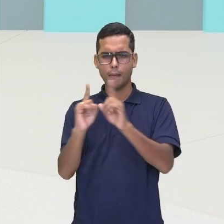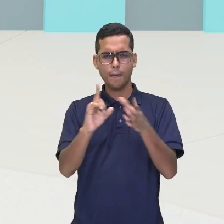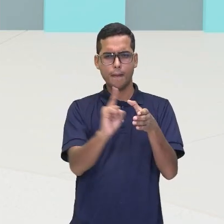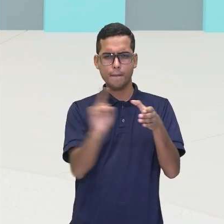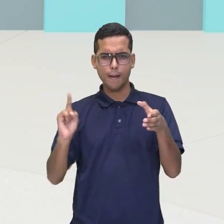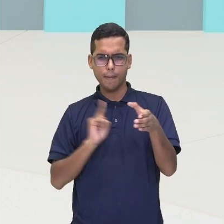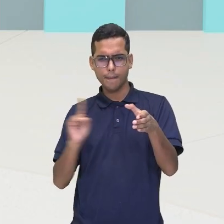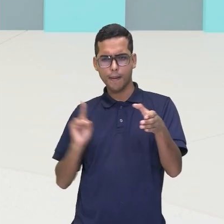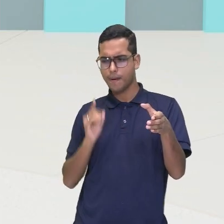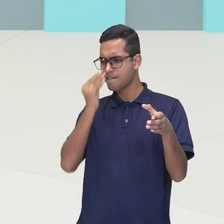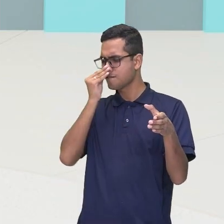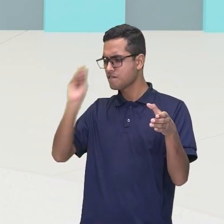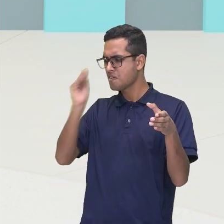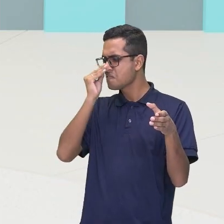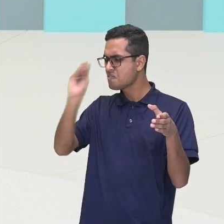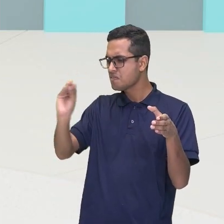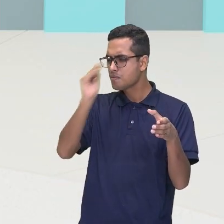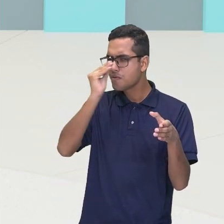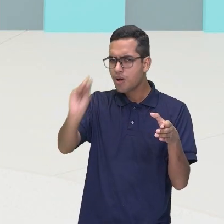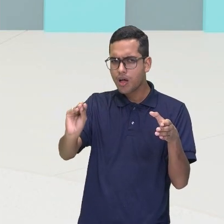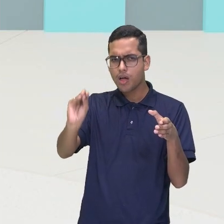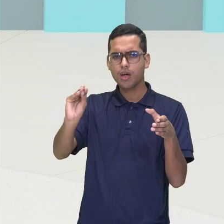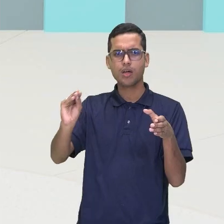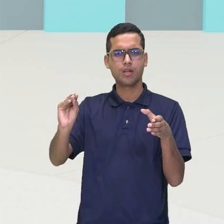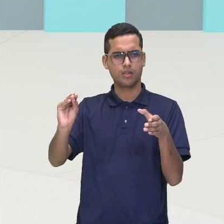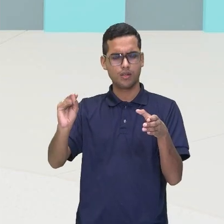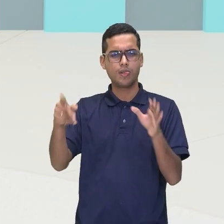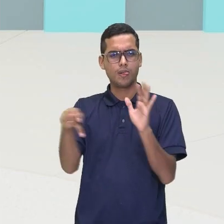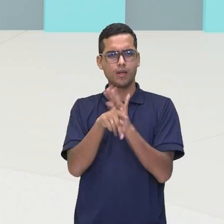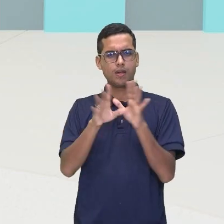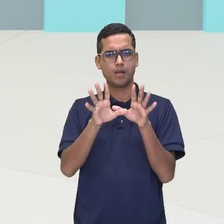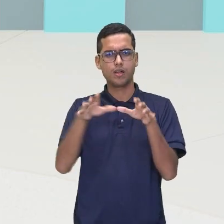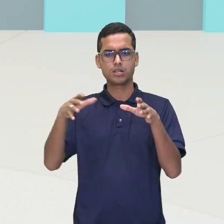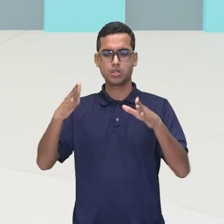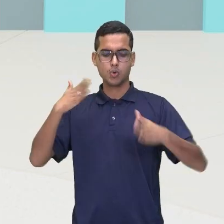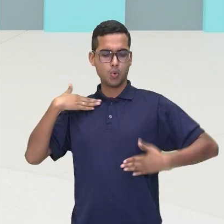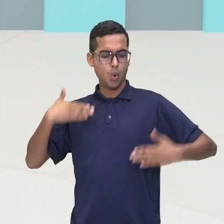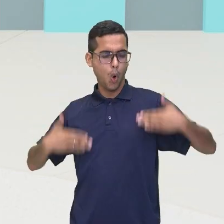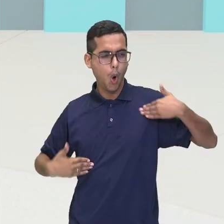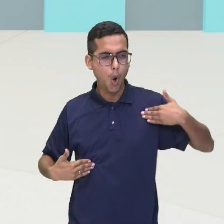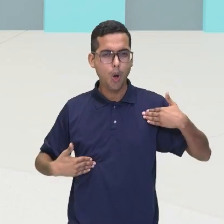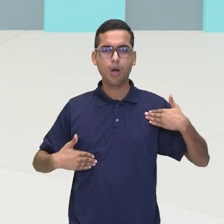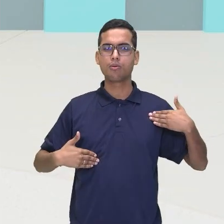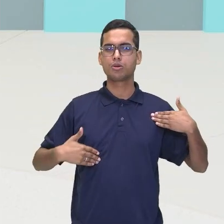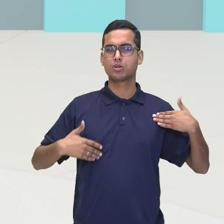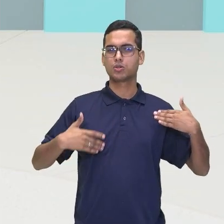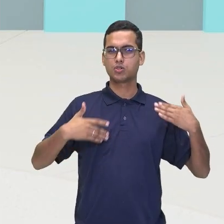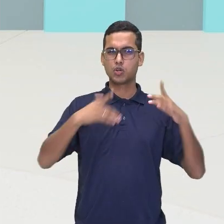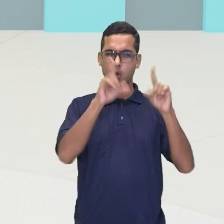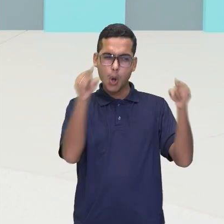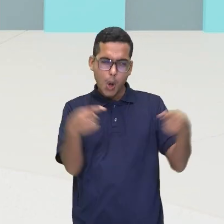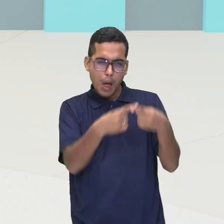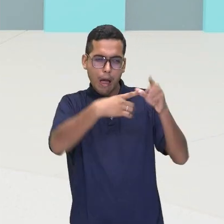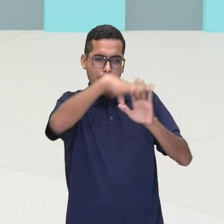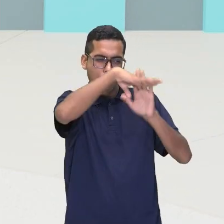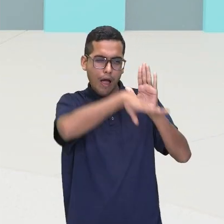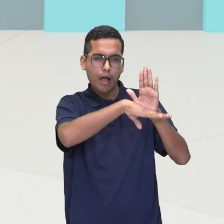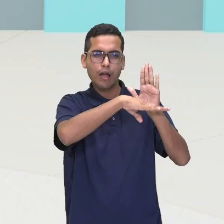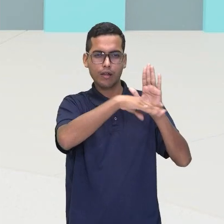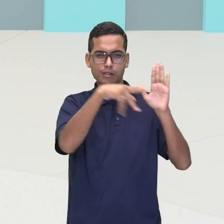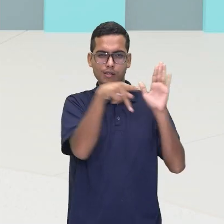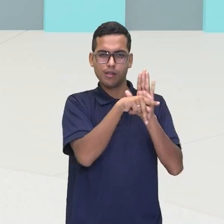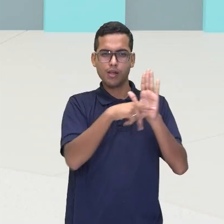atendendo à necessidade desse padrão corporal. E aqui a gente vai avançando, percebendo que temos